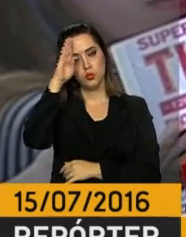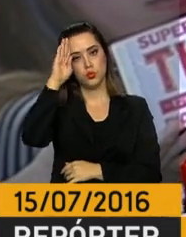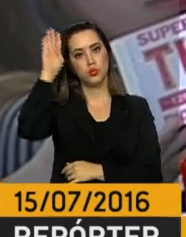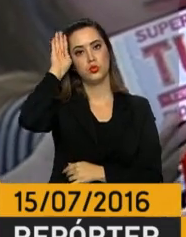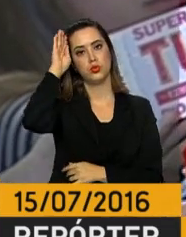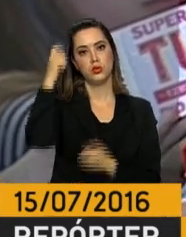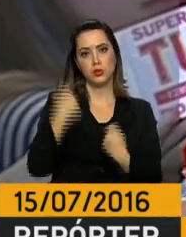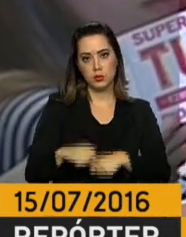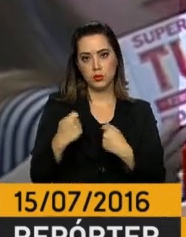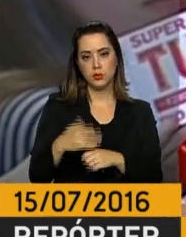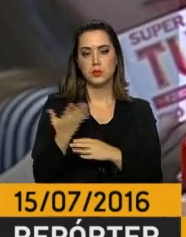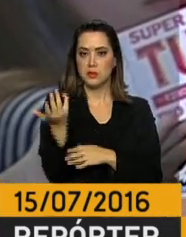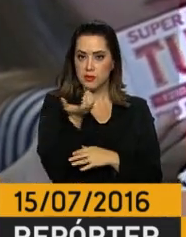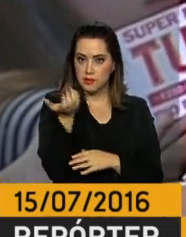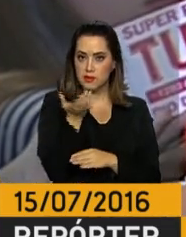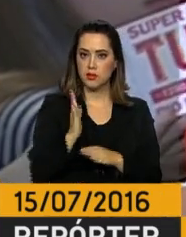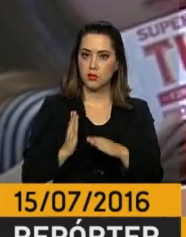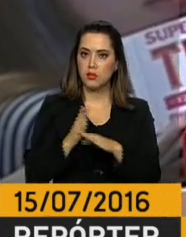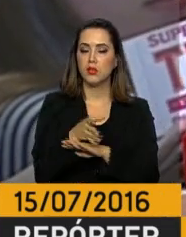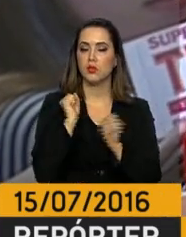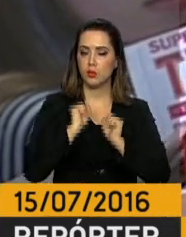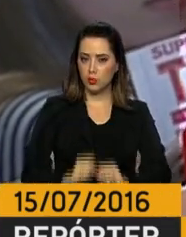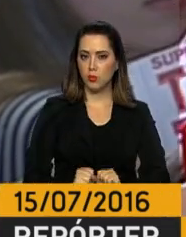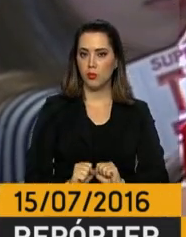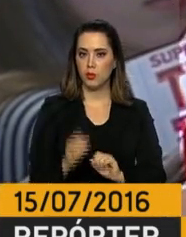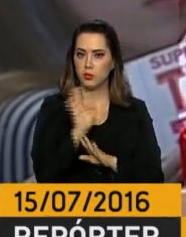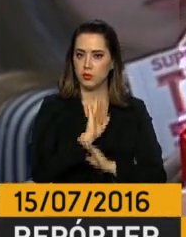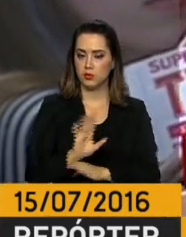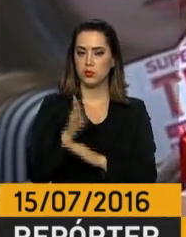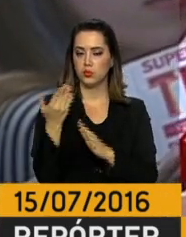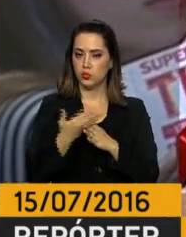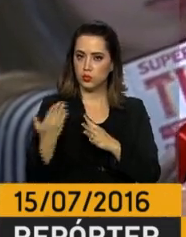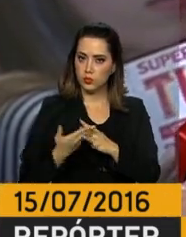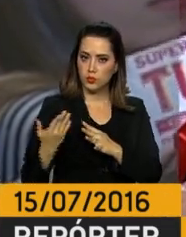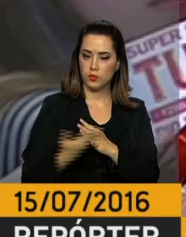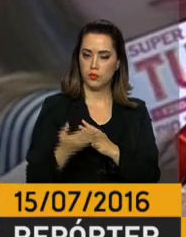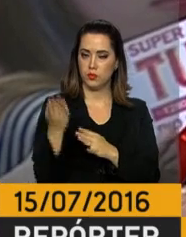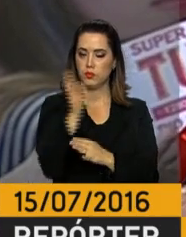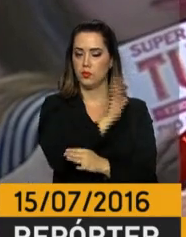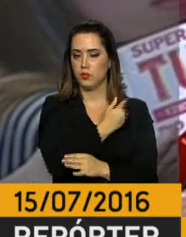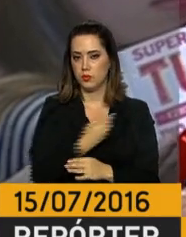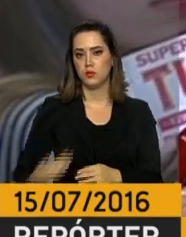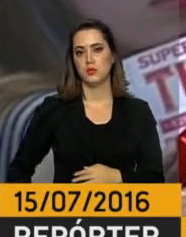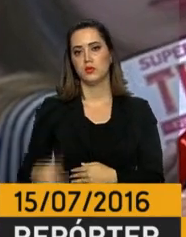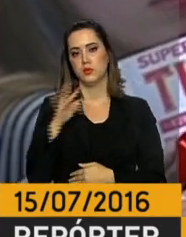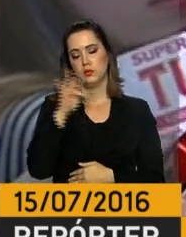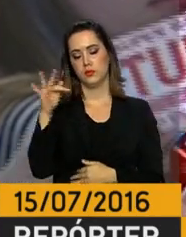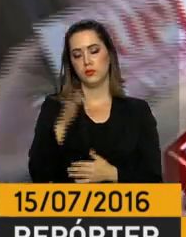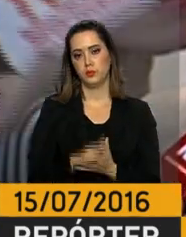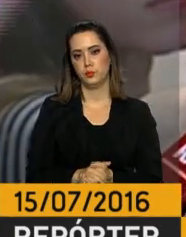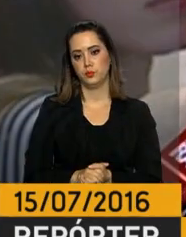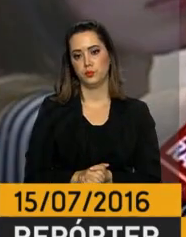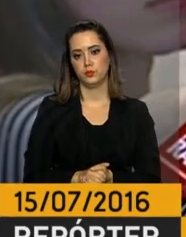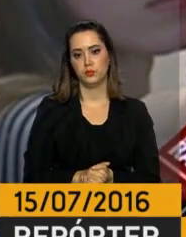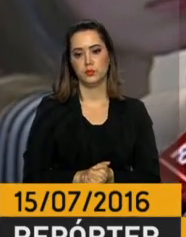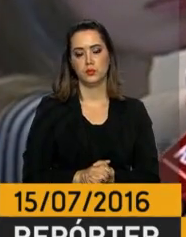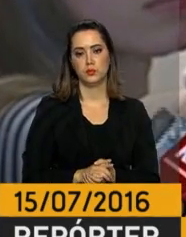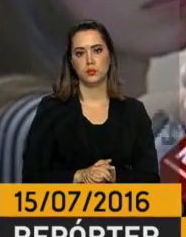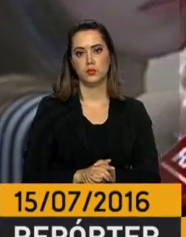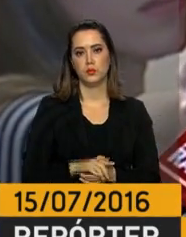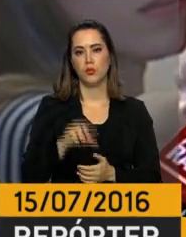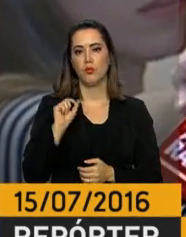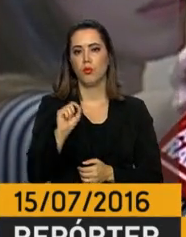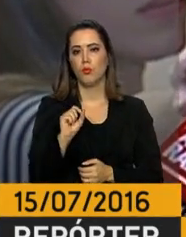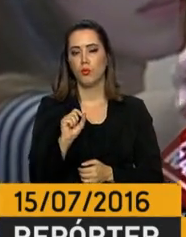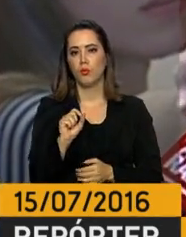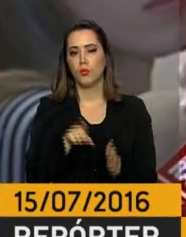cursar um curso superior e possa ter a garantia de financiamento por parte do Estado brasileiro. Ministro, quando que as instituições foram